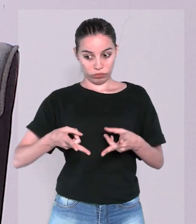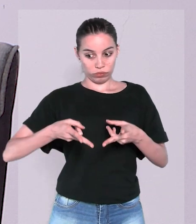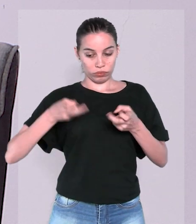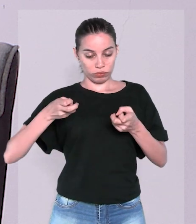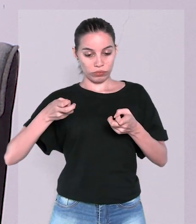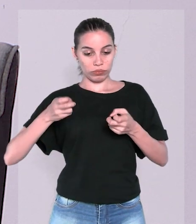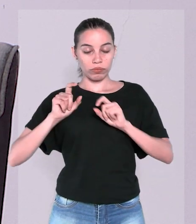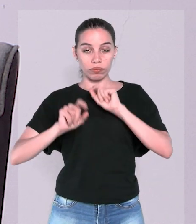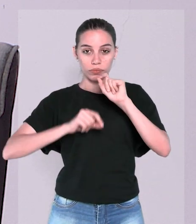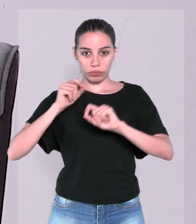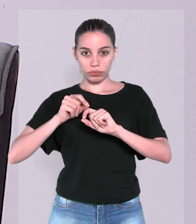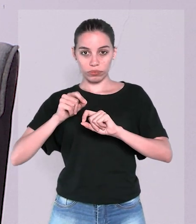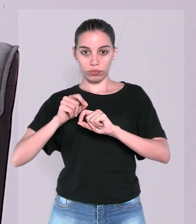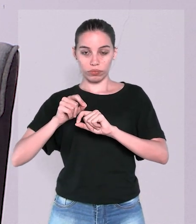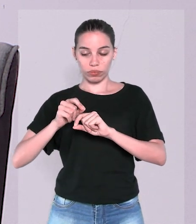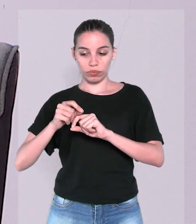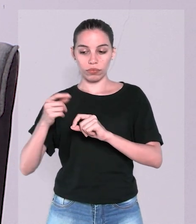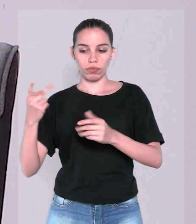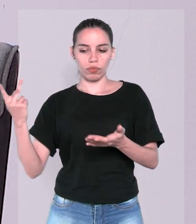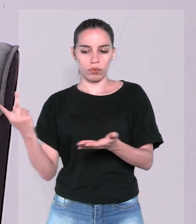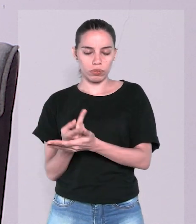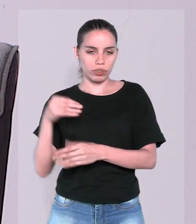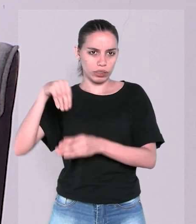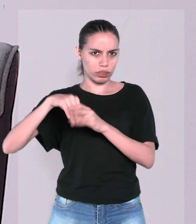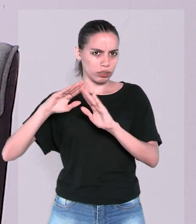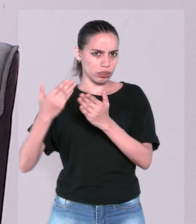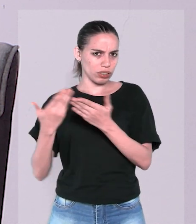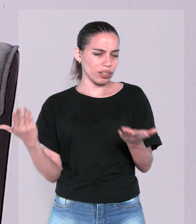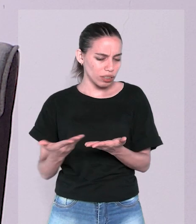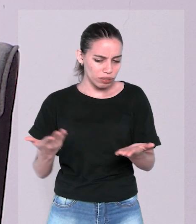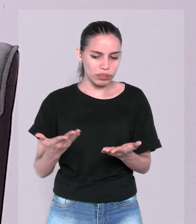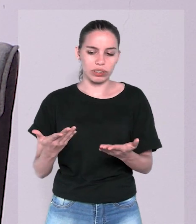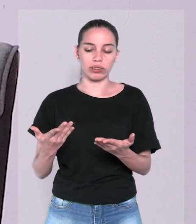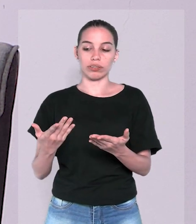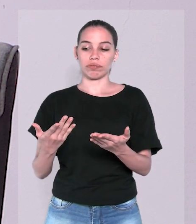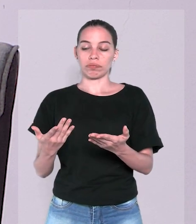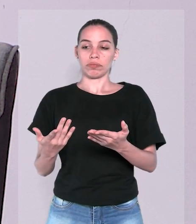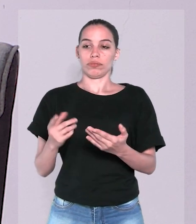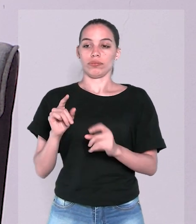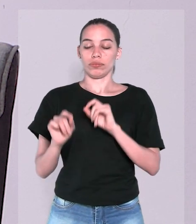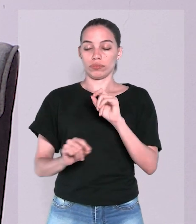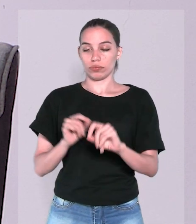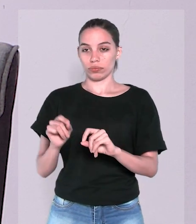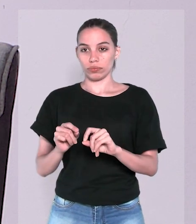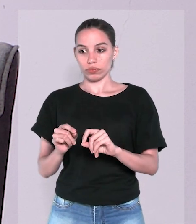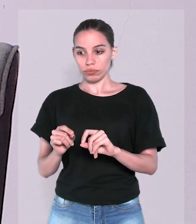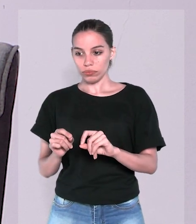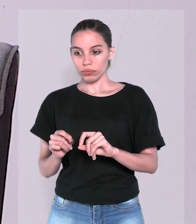discutidas também na nossa sociedade. E elas geraram muitas pessoas violentadas. E essas